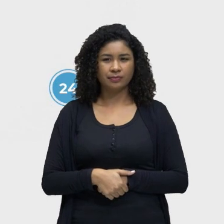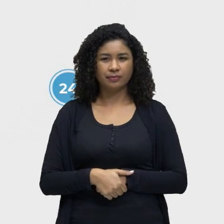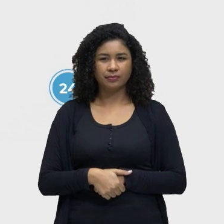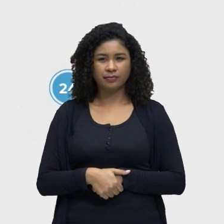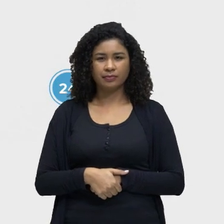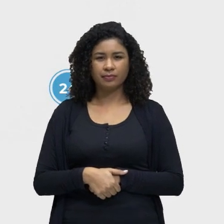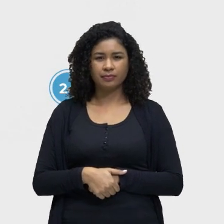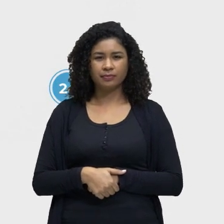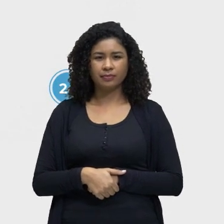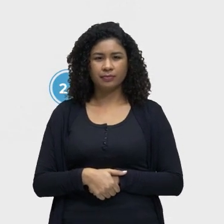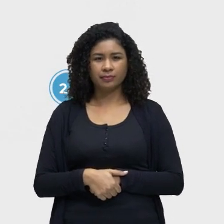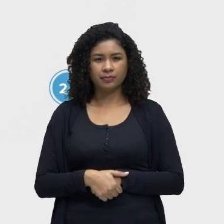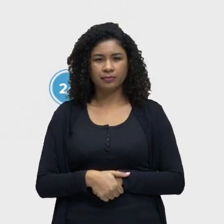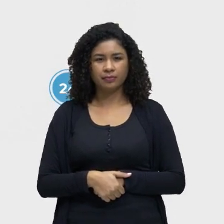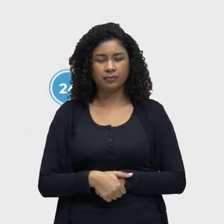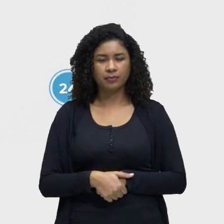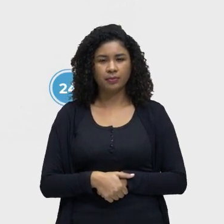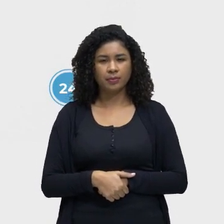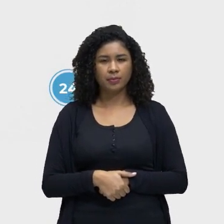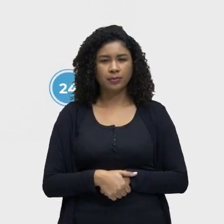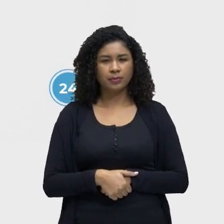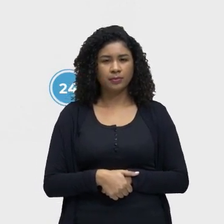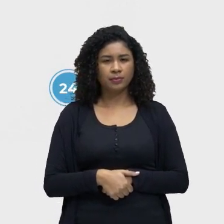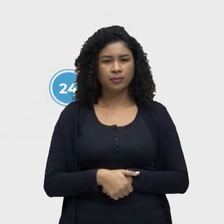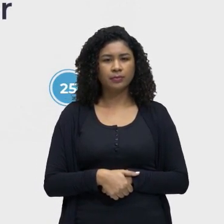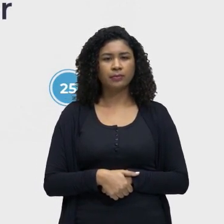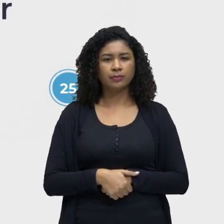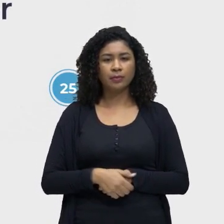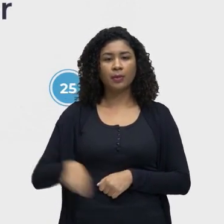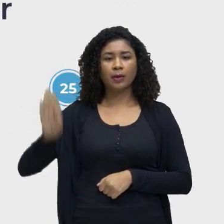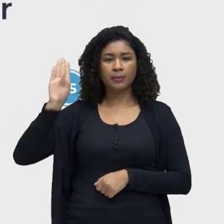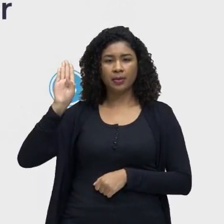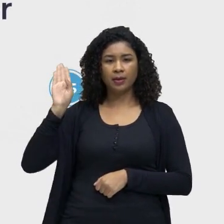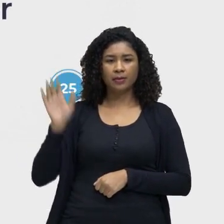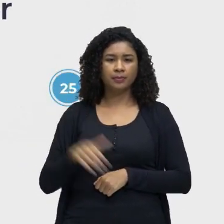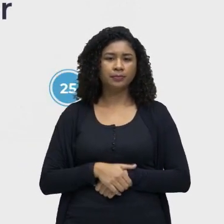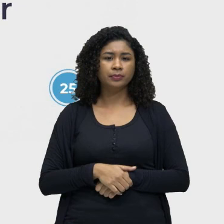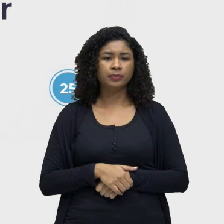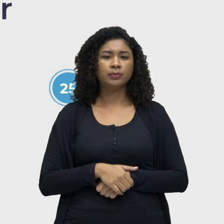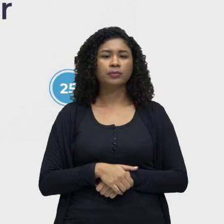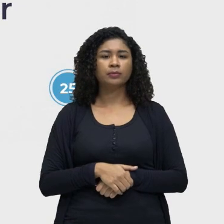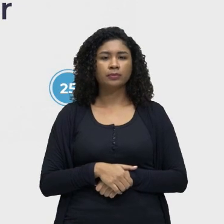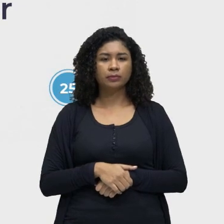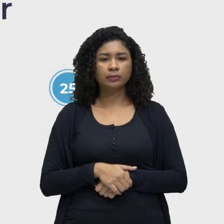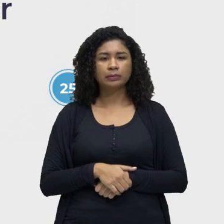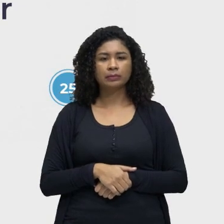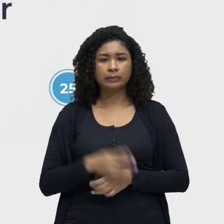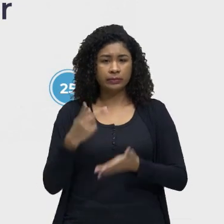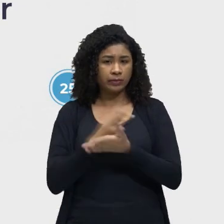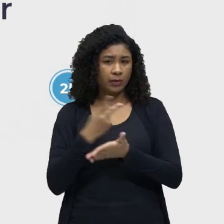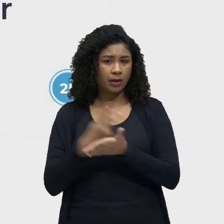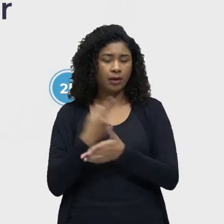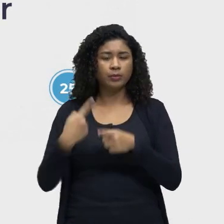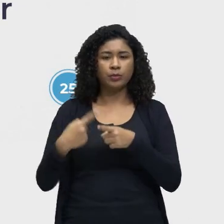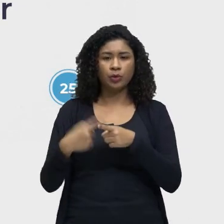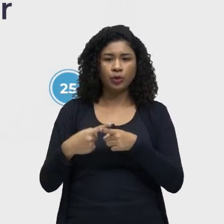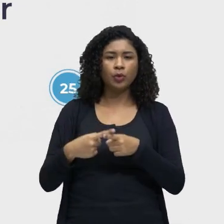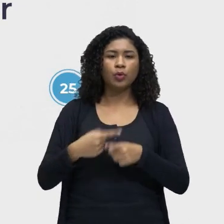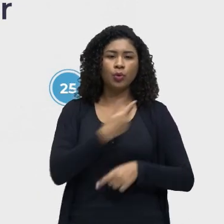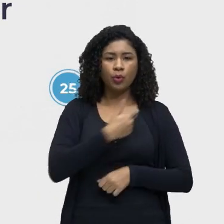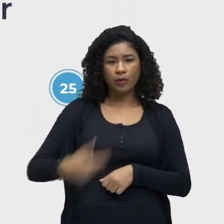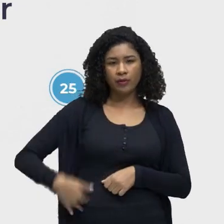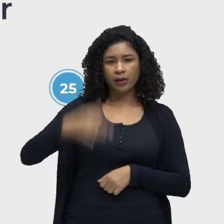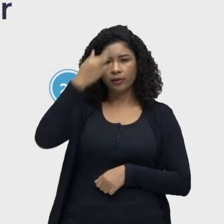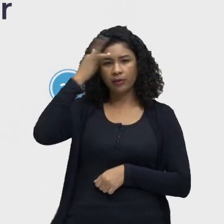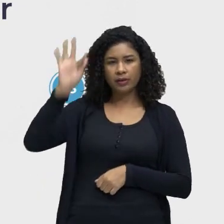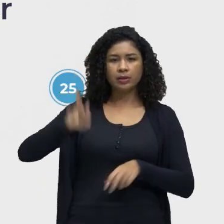a chegada dos estrangeiros no país da França. Letra B, também estava incorreta porque a ação do governo francês ela vai estar relacionada